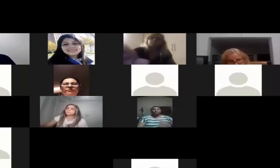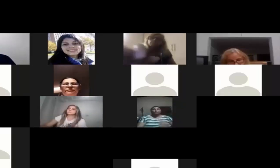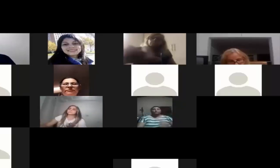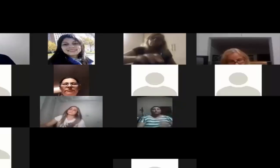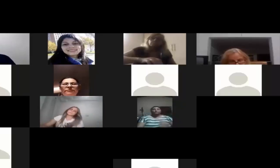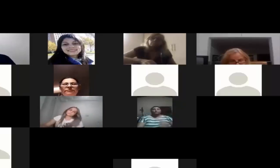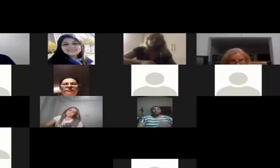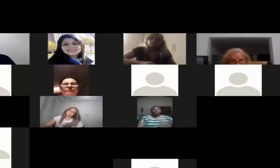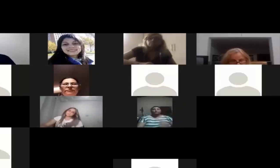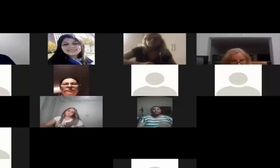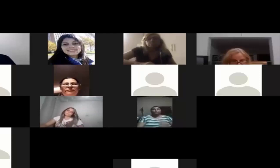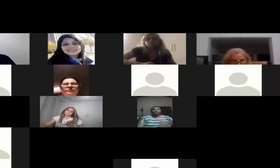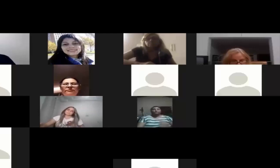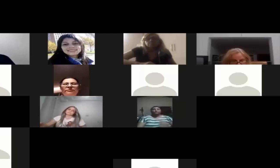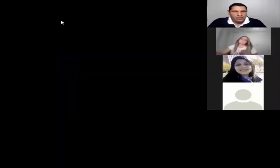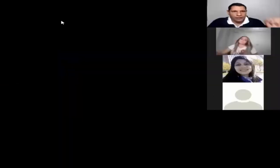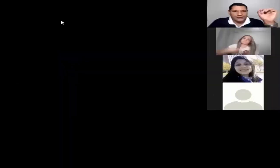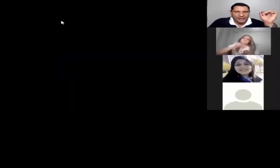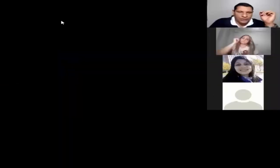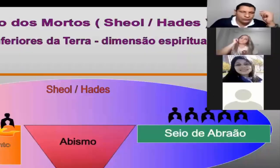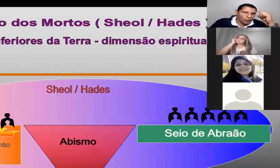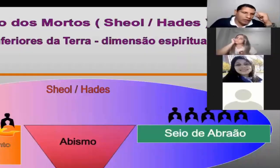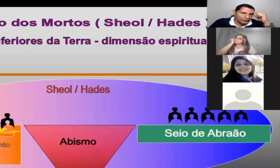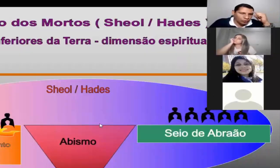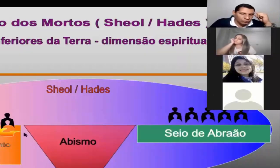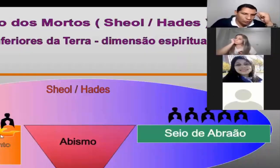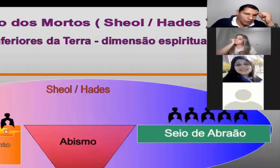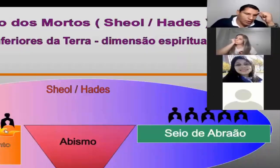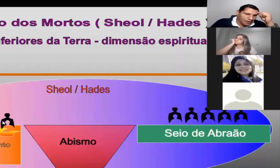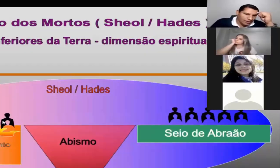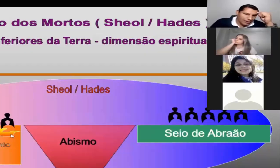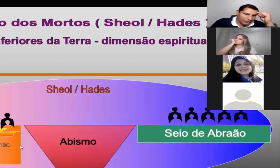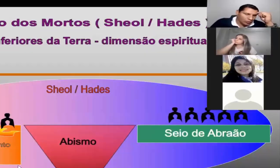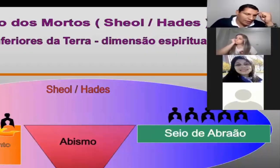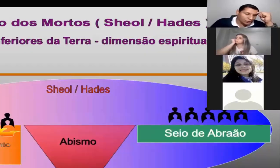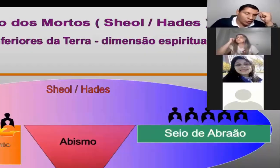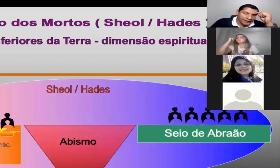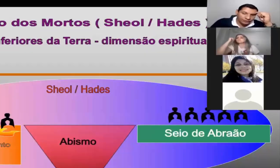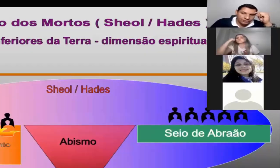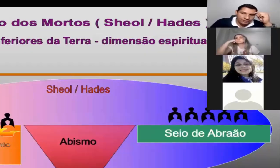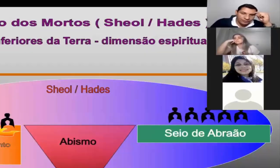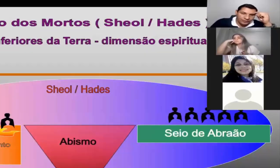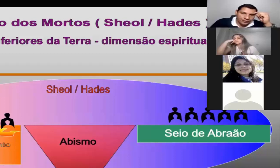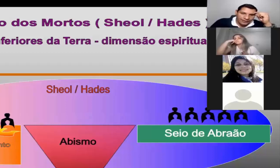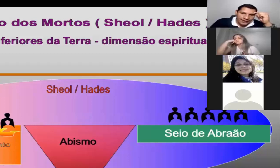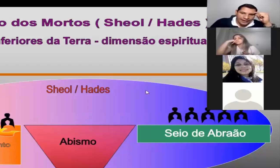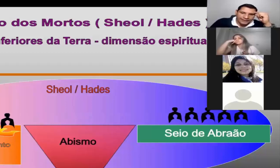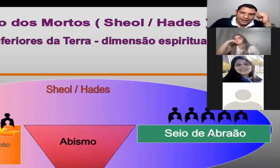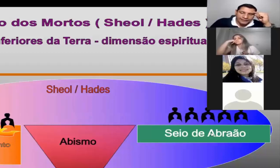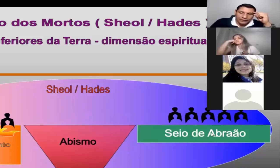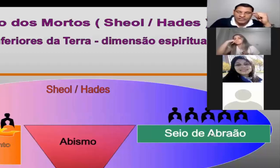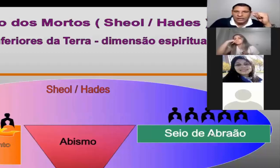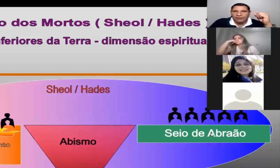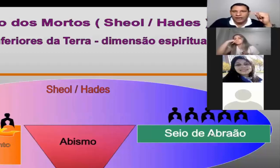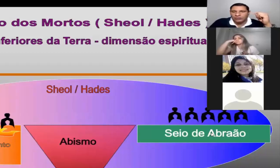nós formos falar sobre a criação porque se a gente for colocar todo mundo no lugar de tormento aí